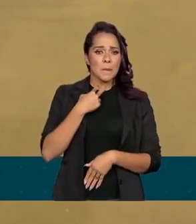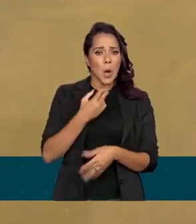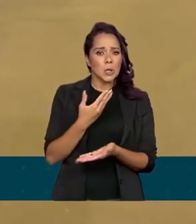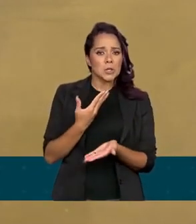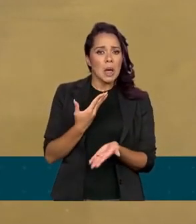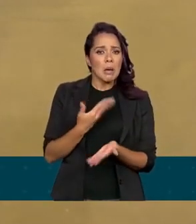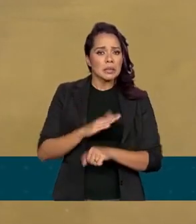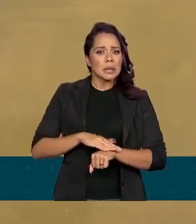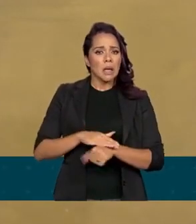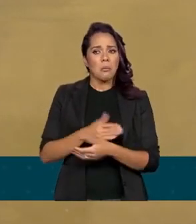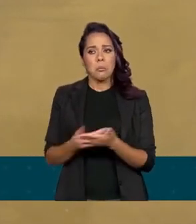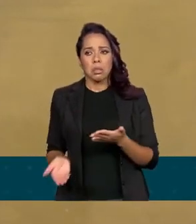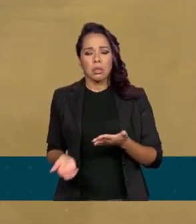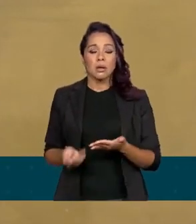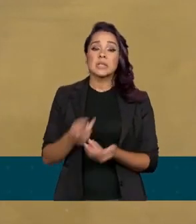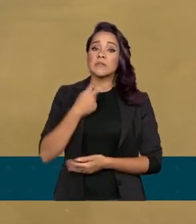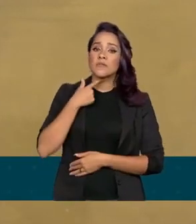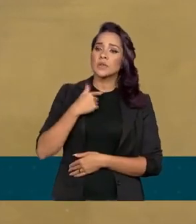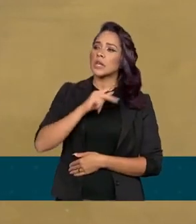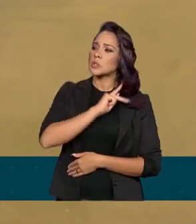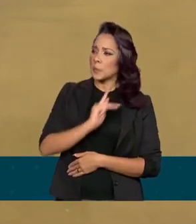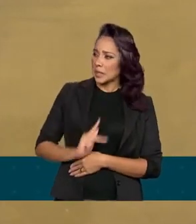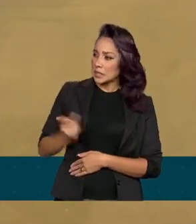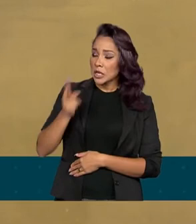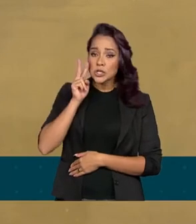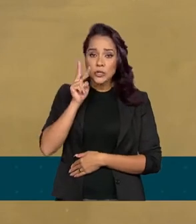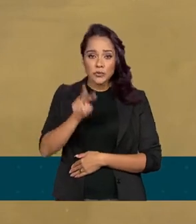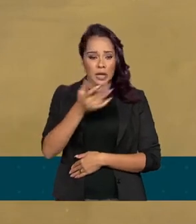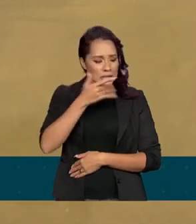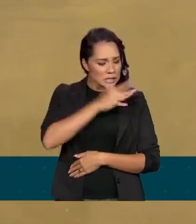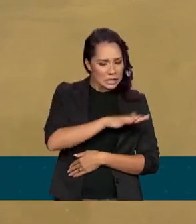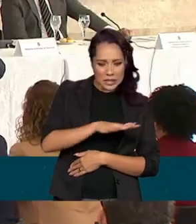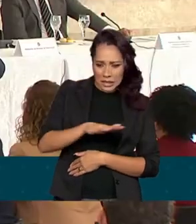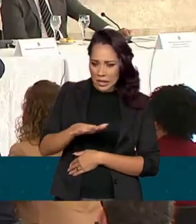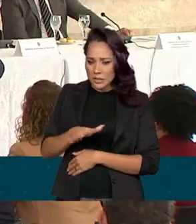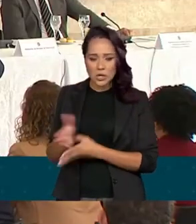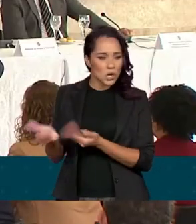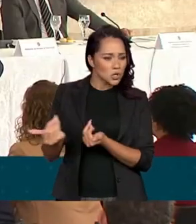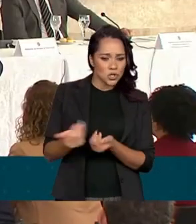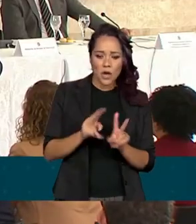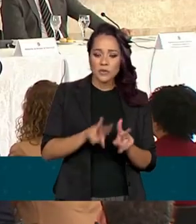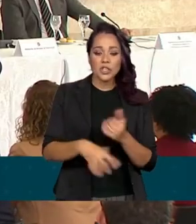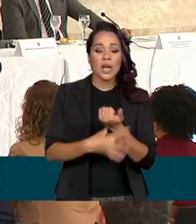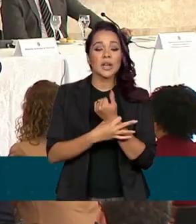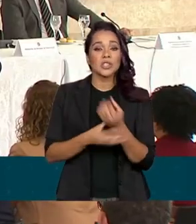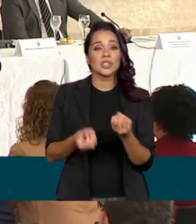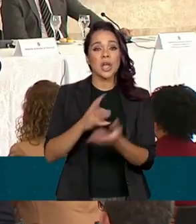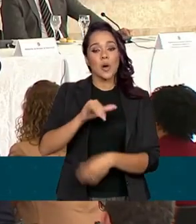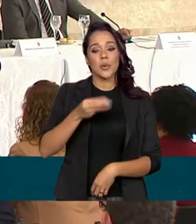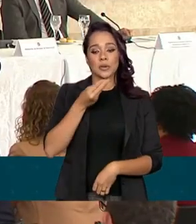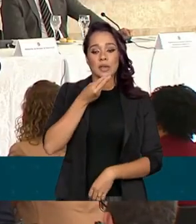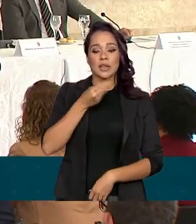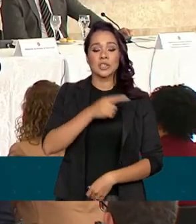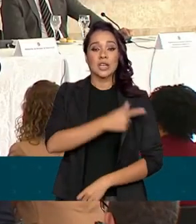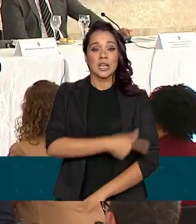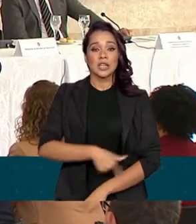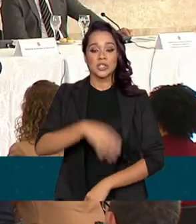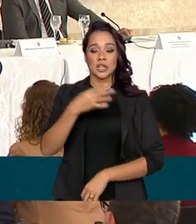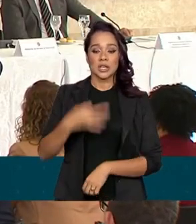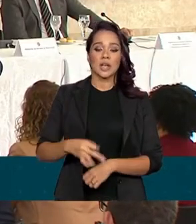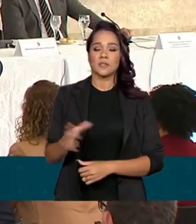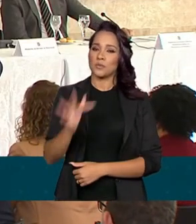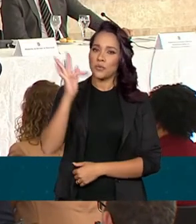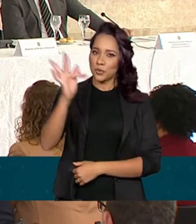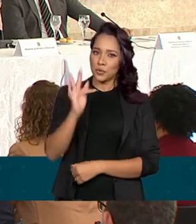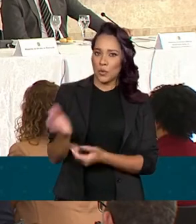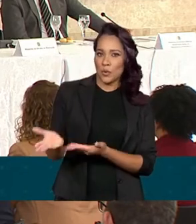tempo. Essa é uma vontade do presidente de olhar para essas crianças, de olhar para esses jovens, de garantir oportunidade e dignidade para o